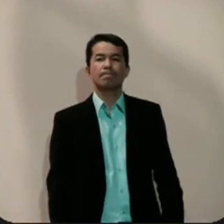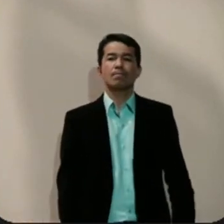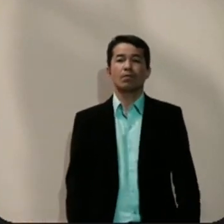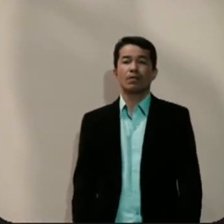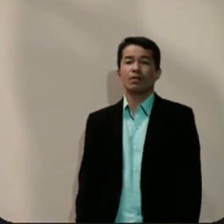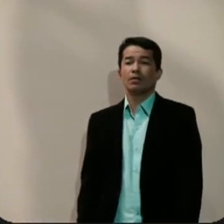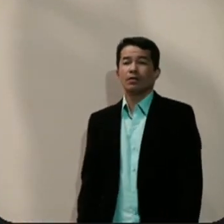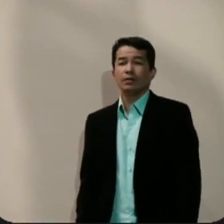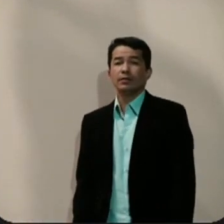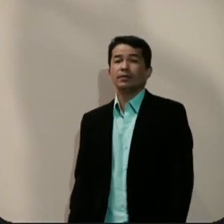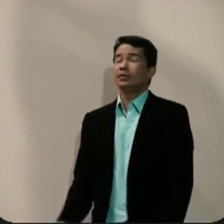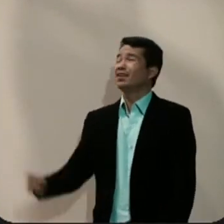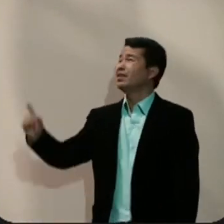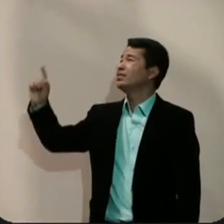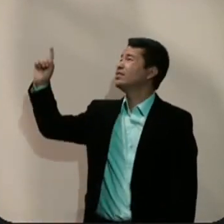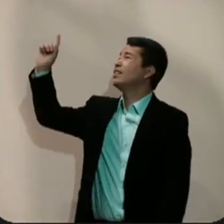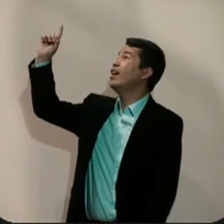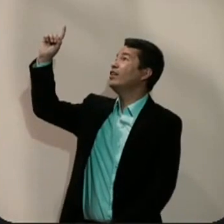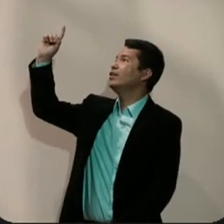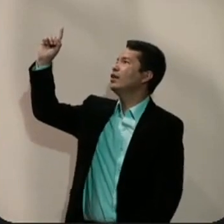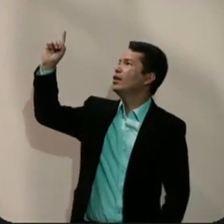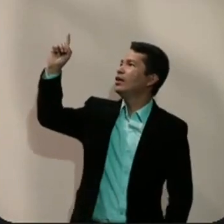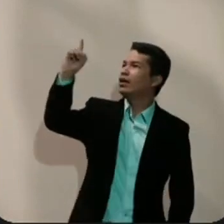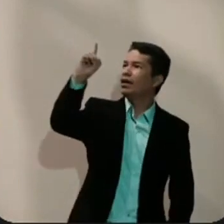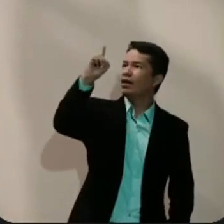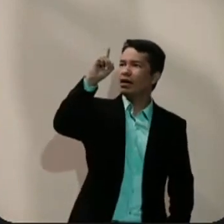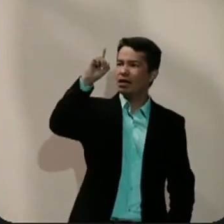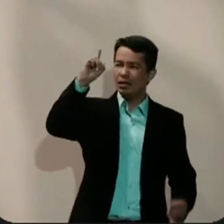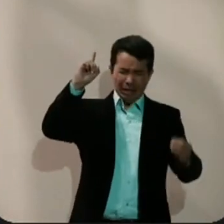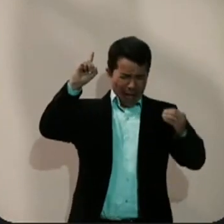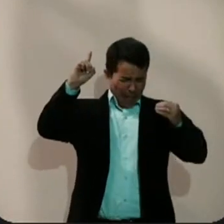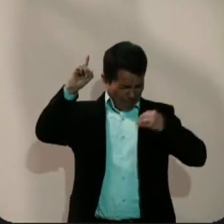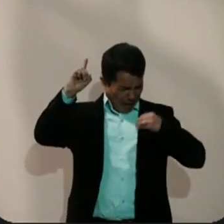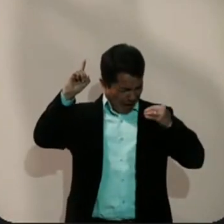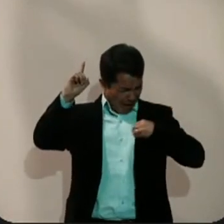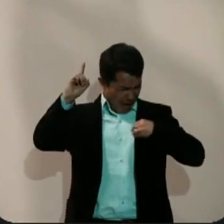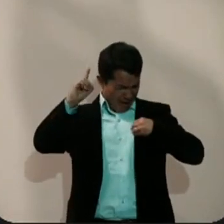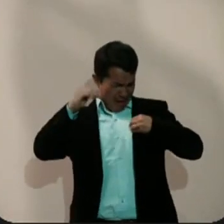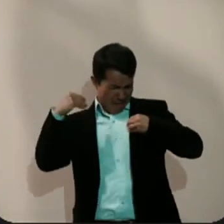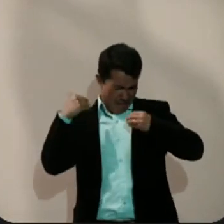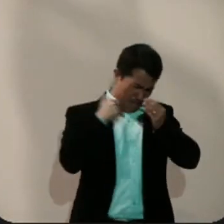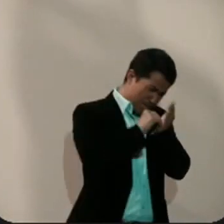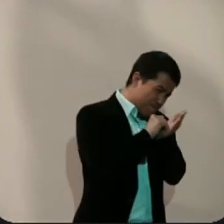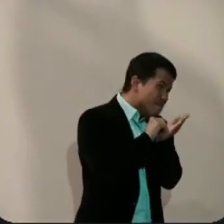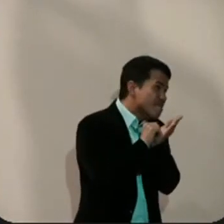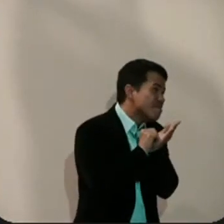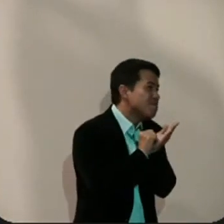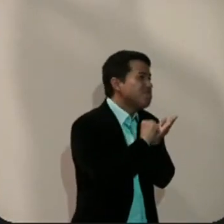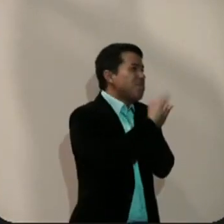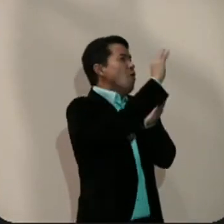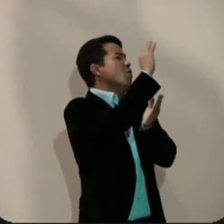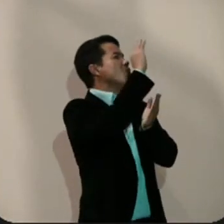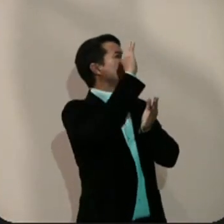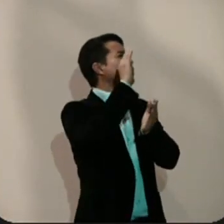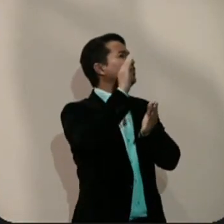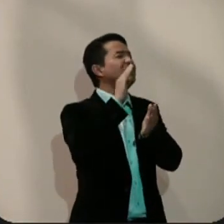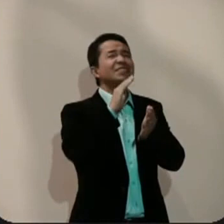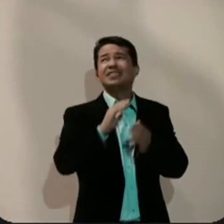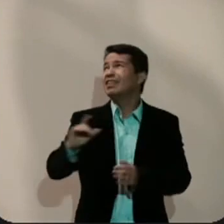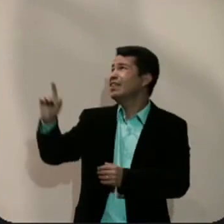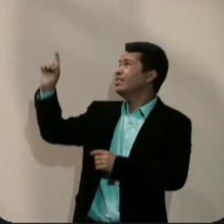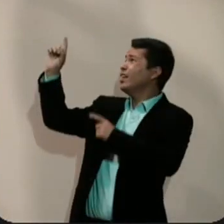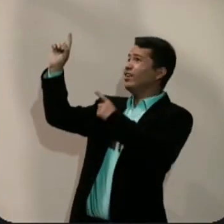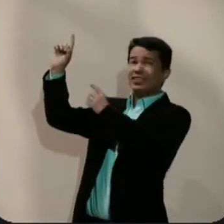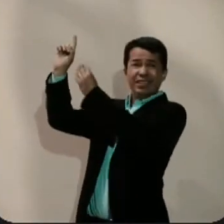Traz luz para as sombras, escala as montanhas para me encontrar.